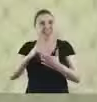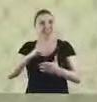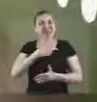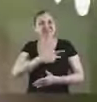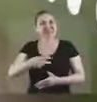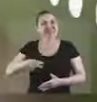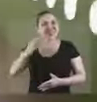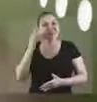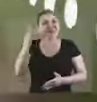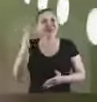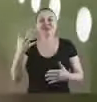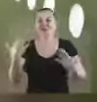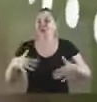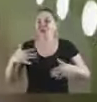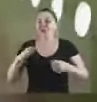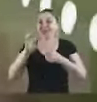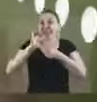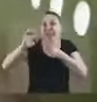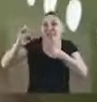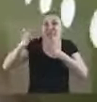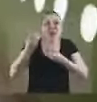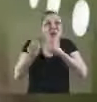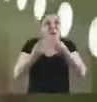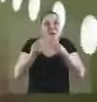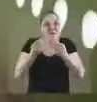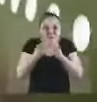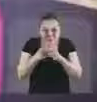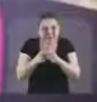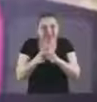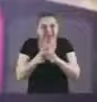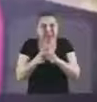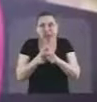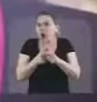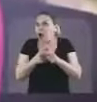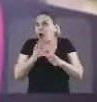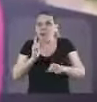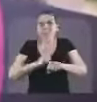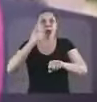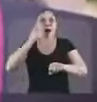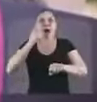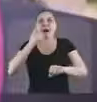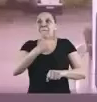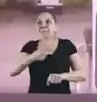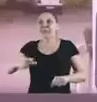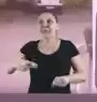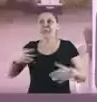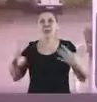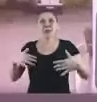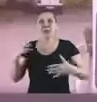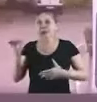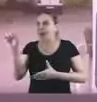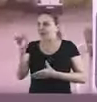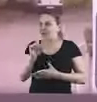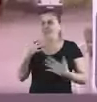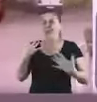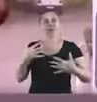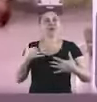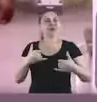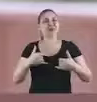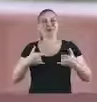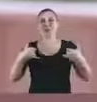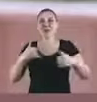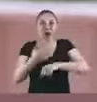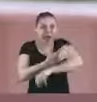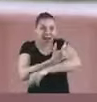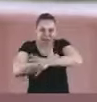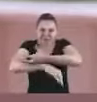presidente, né? Eldorado, uma cidade tão pequenininha, e de repente, presidente da República. Até me arrepio quando eu